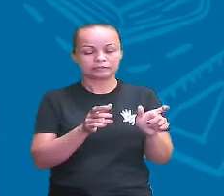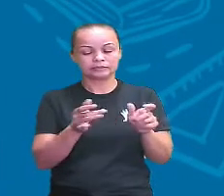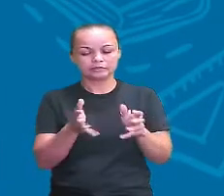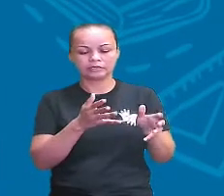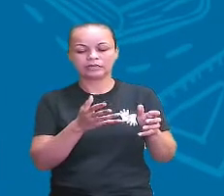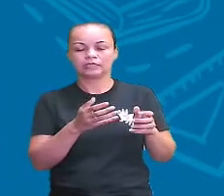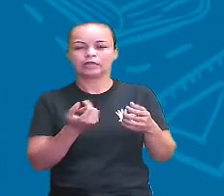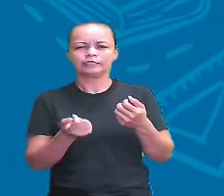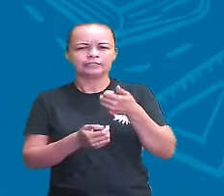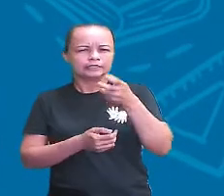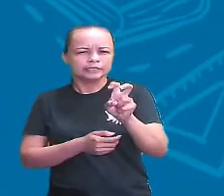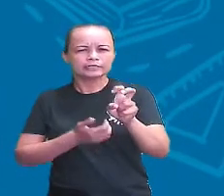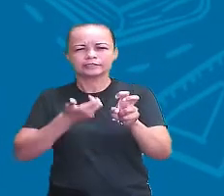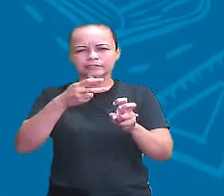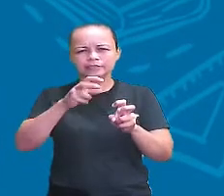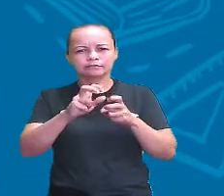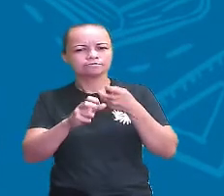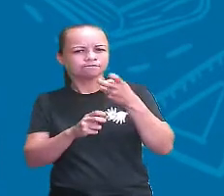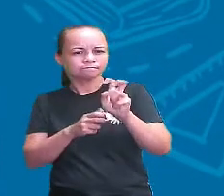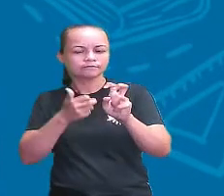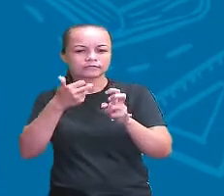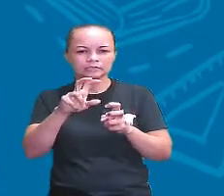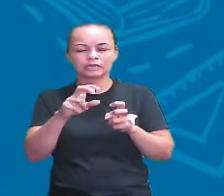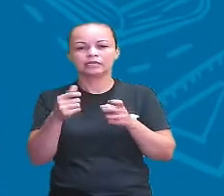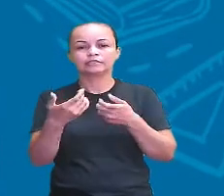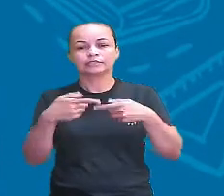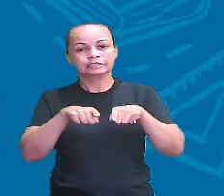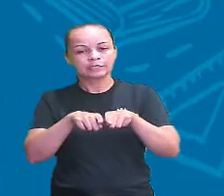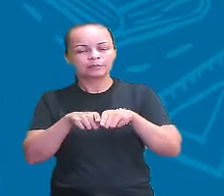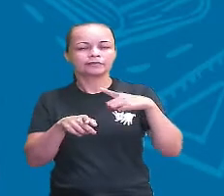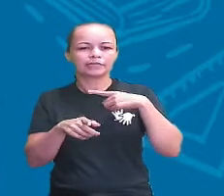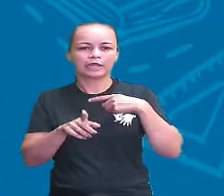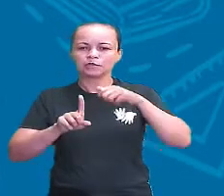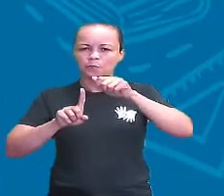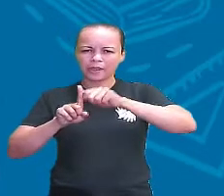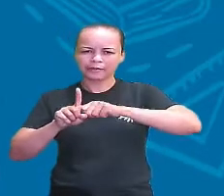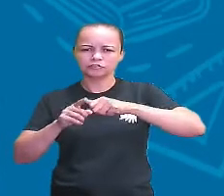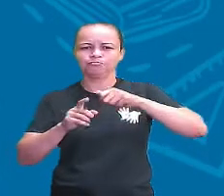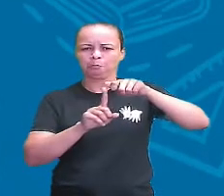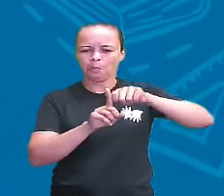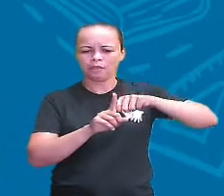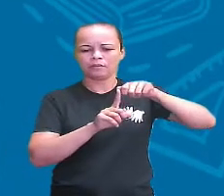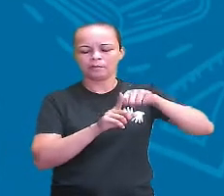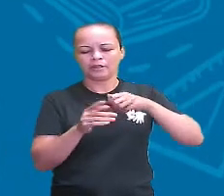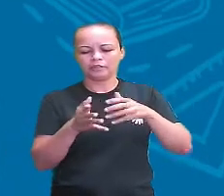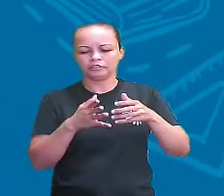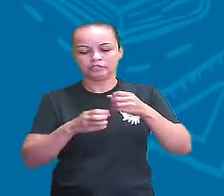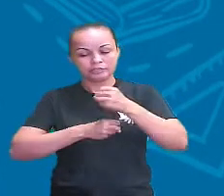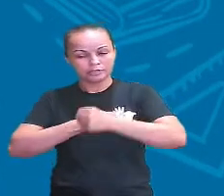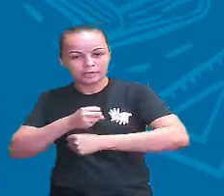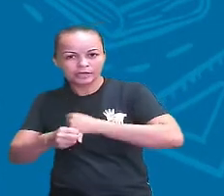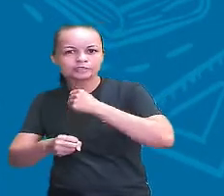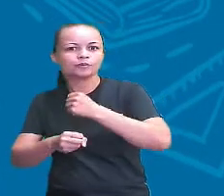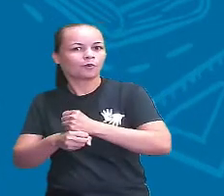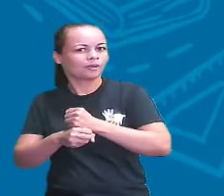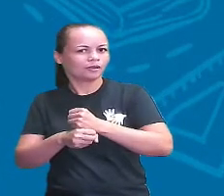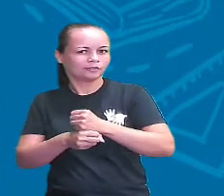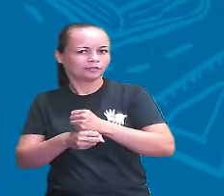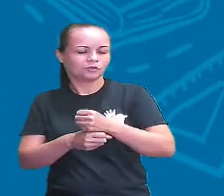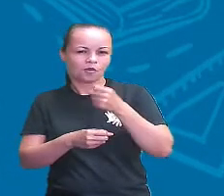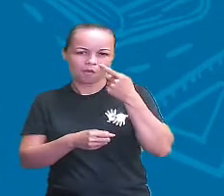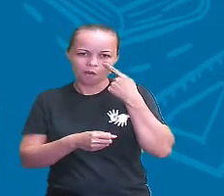quinzenalmente. Temos também monthly, mensalmente. Temos também yearly, anualmente. Olha aí que nós